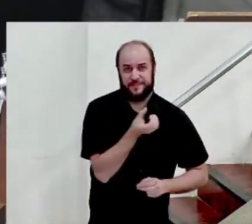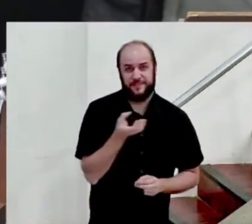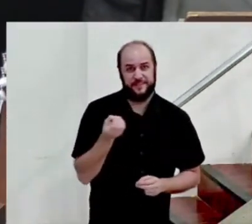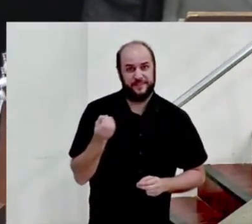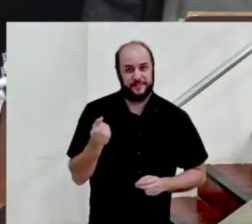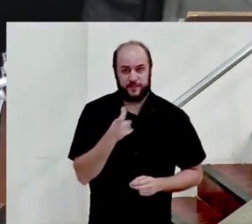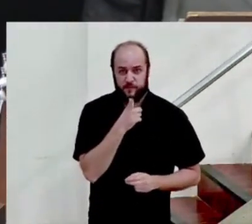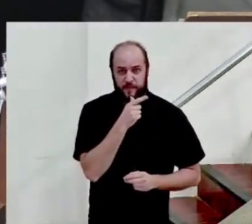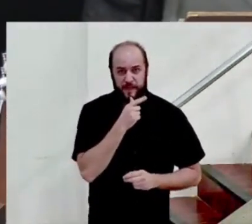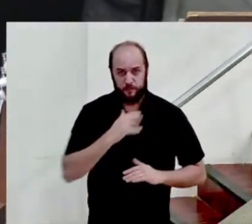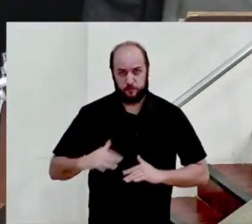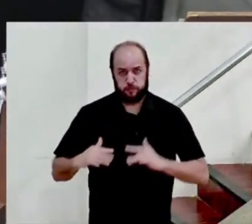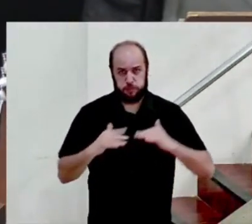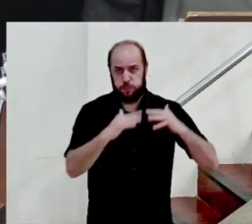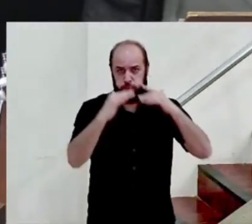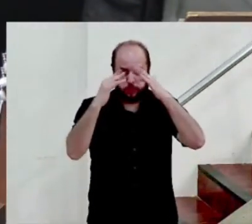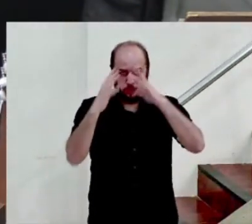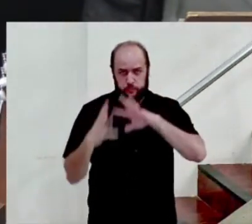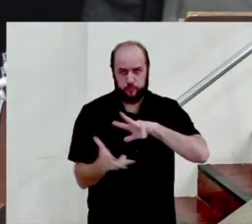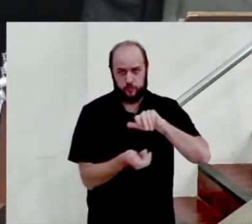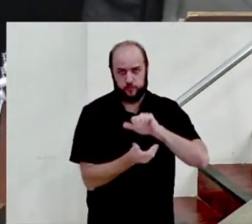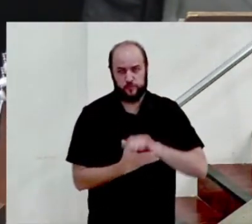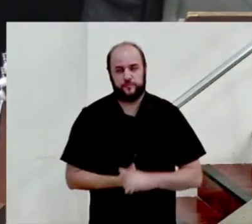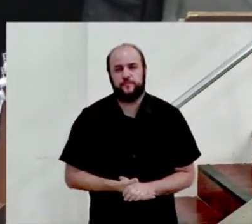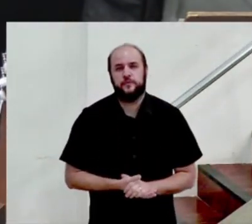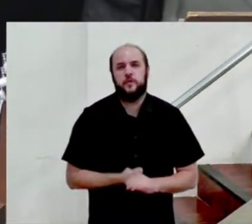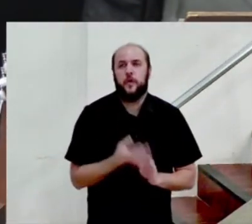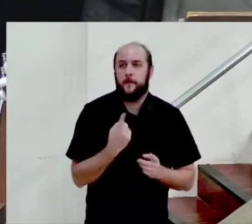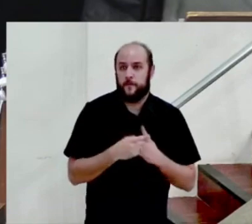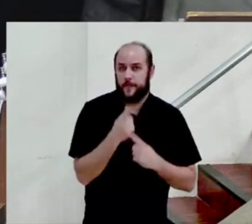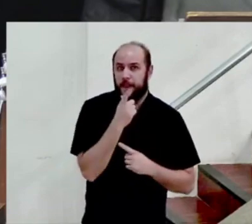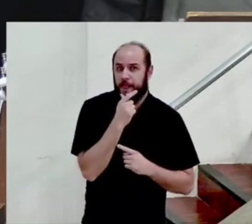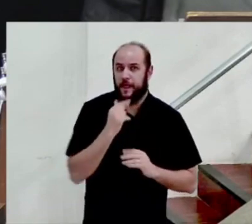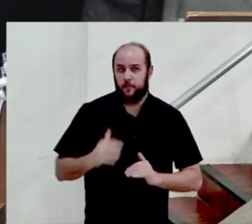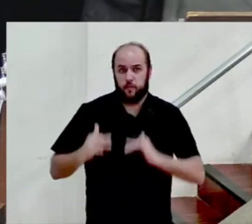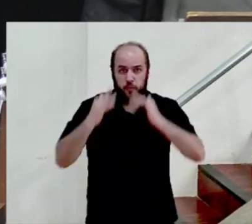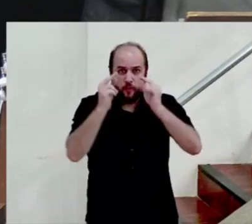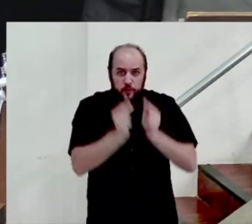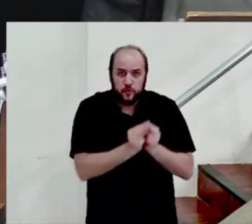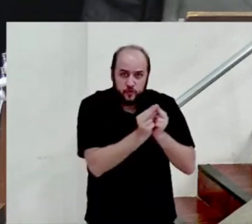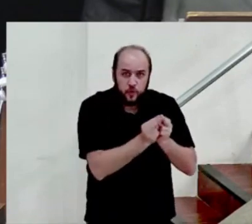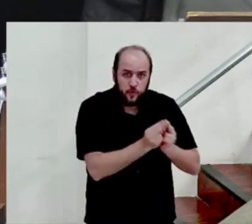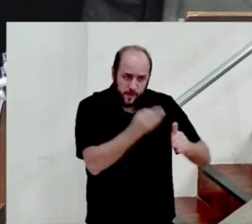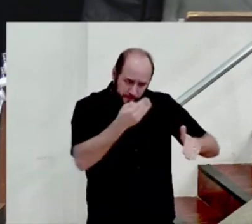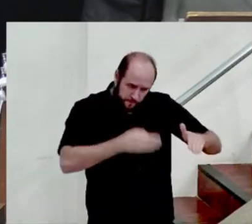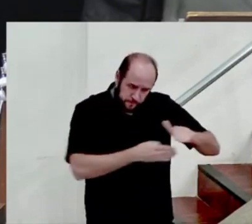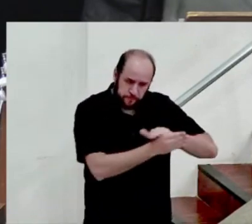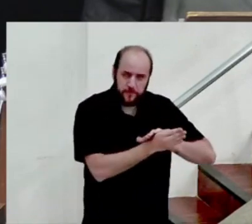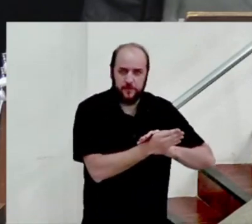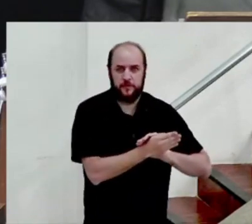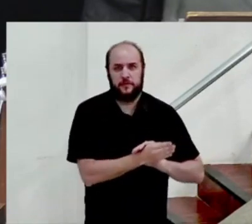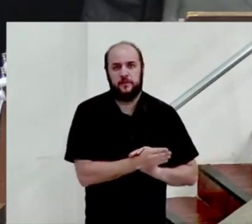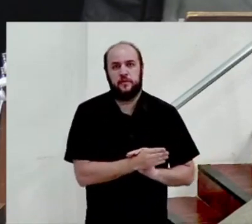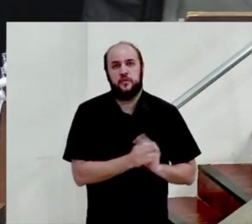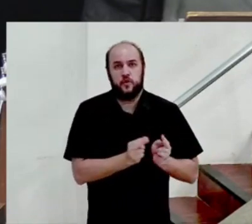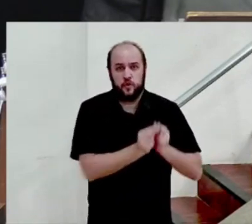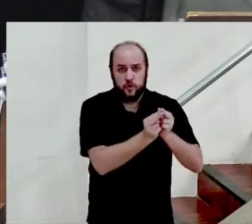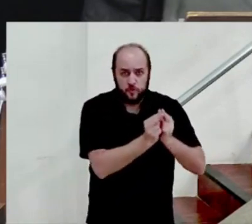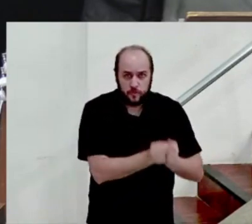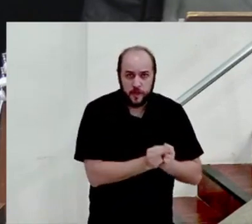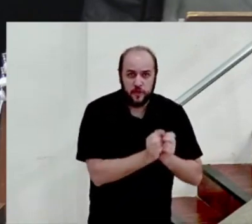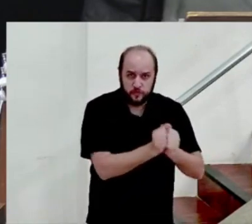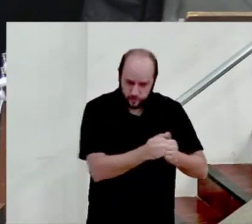as águas do dilúvio inundaram a terra. Por causa das águas do dilúvio, Noé entrou na arca, ele com os seus filhos, a